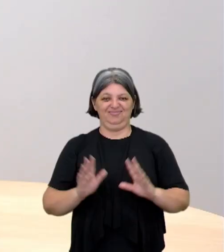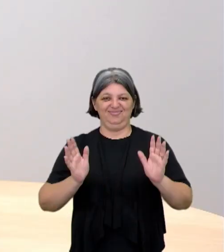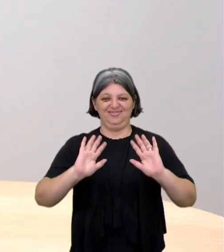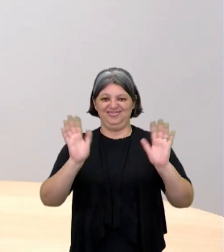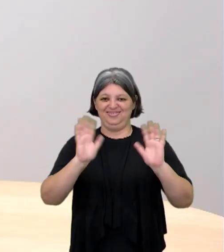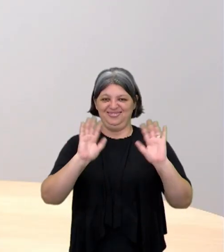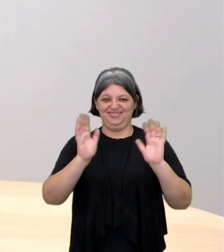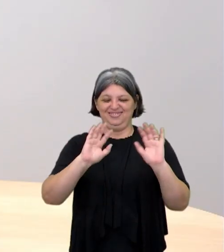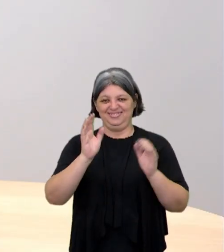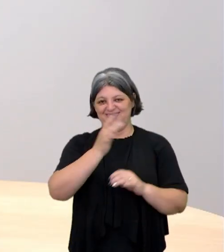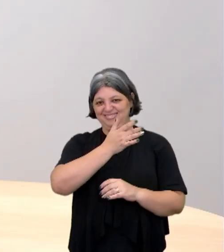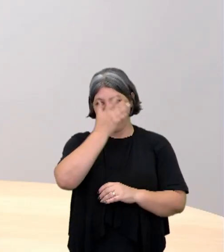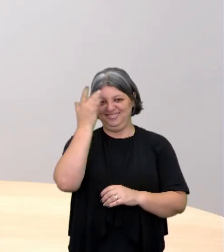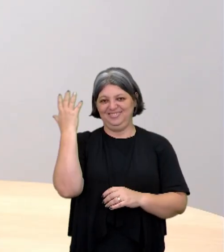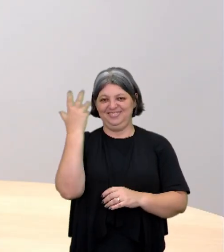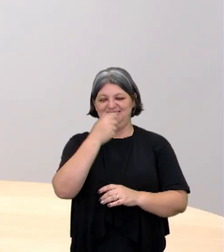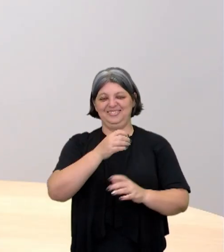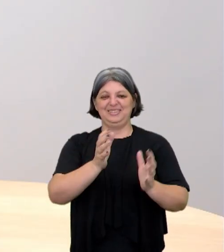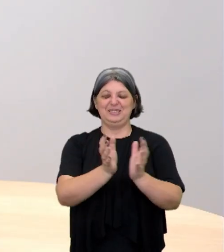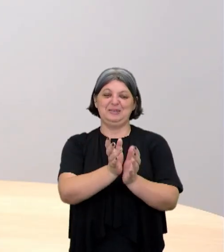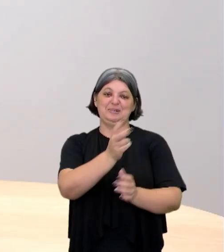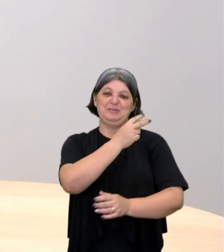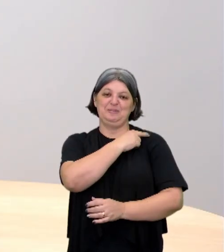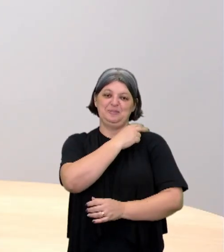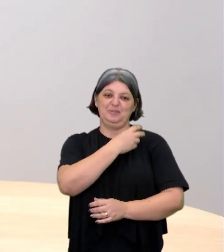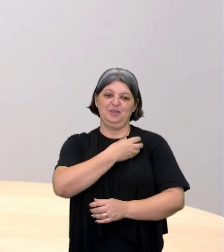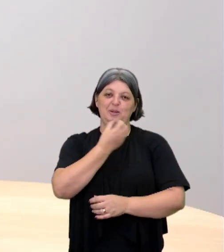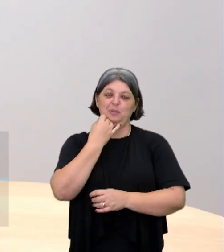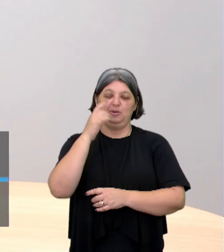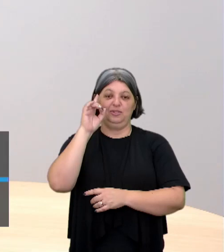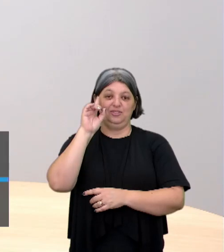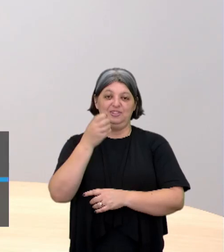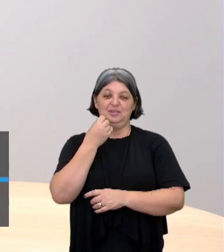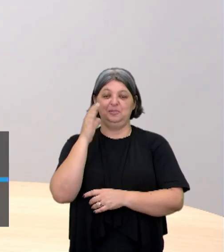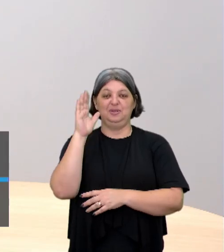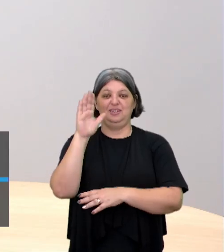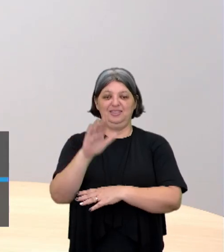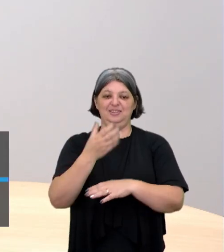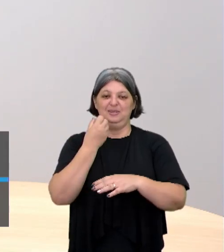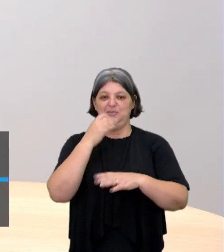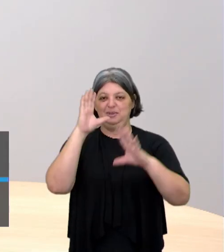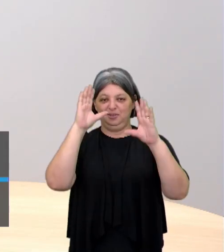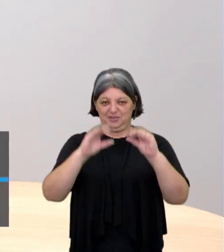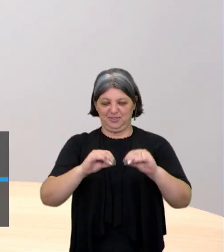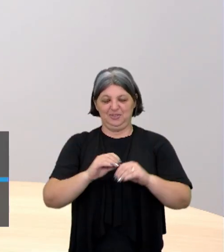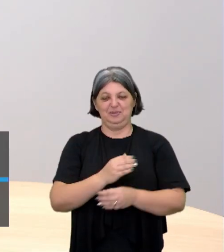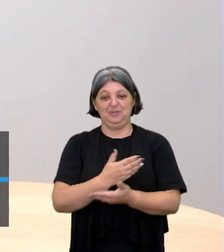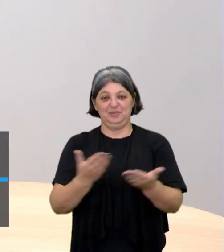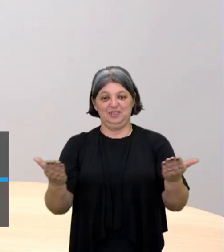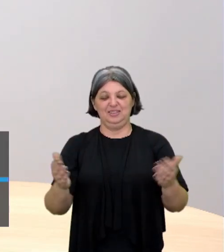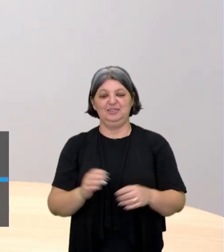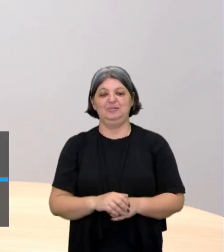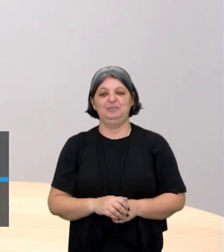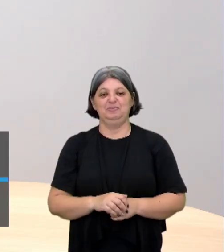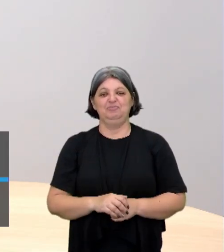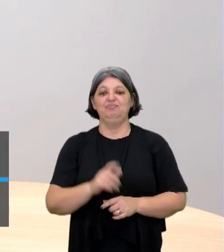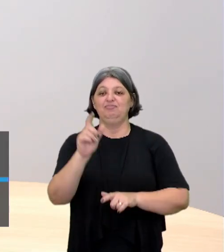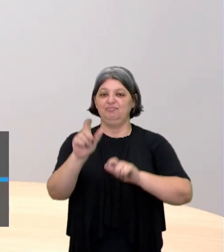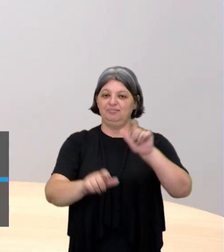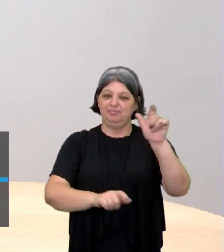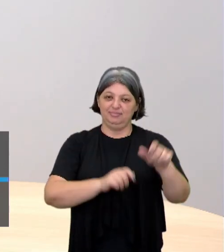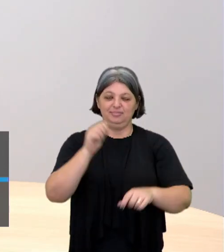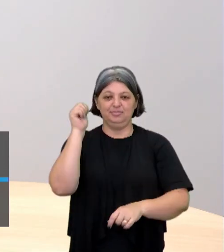Fala, gente bonita da segunda série do ensino médio. Bom dia, boa tarde, boa noite para vocês, nossas estudantes,